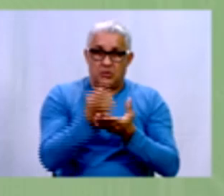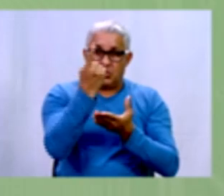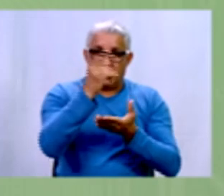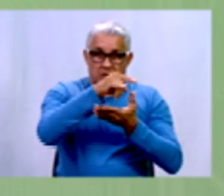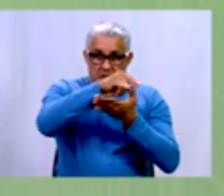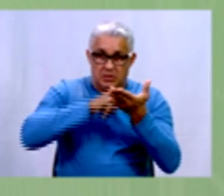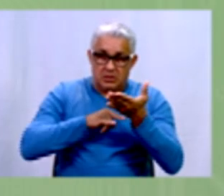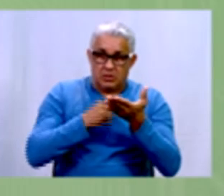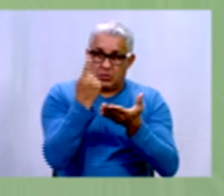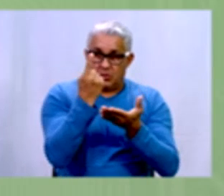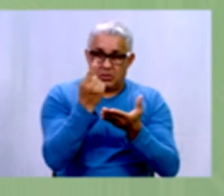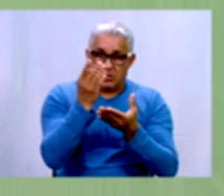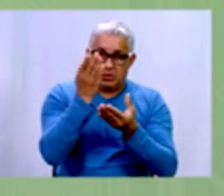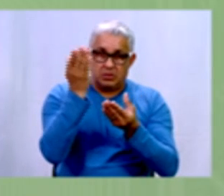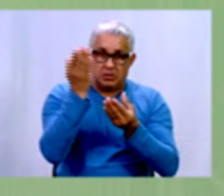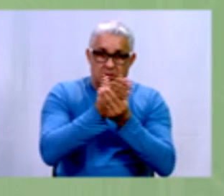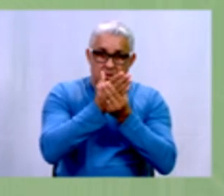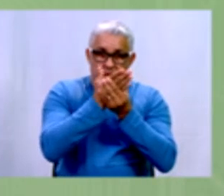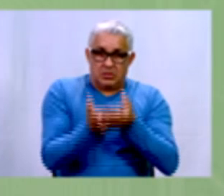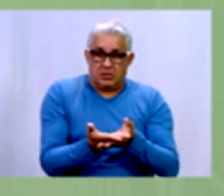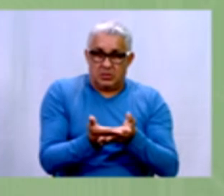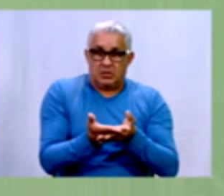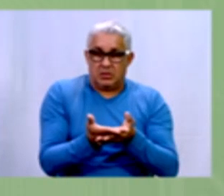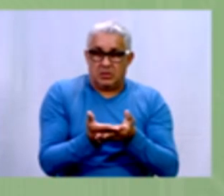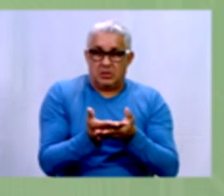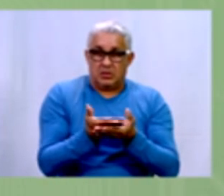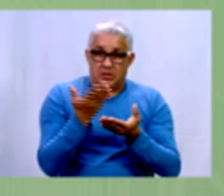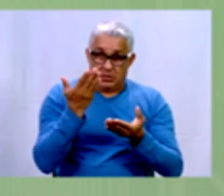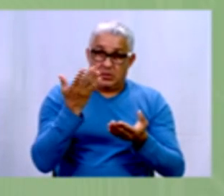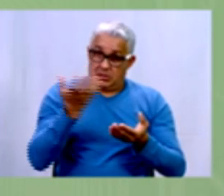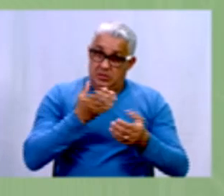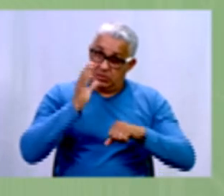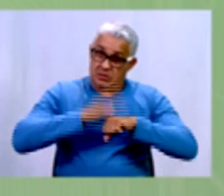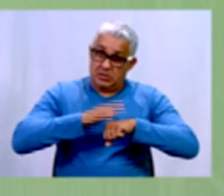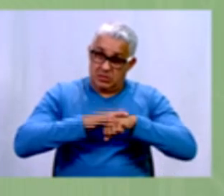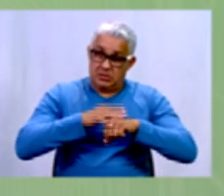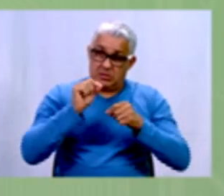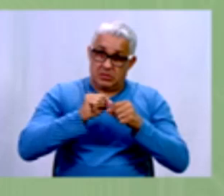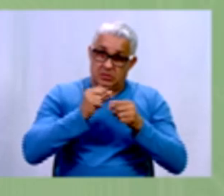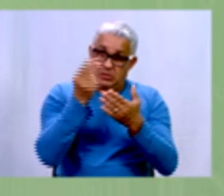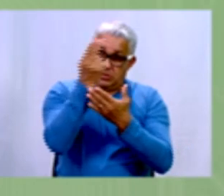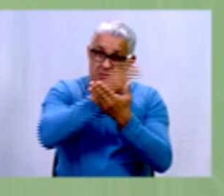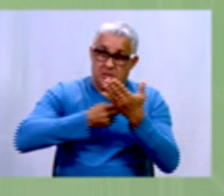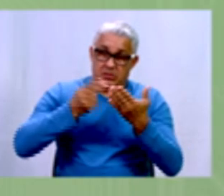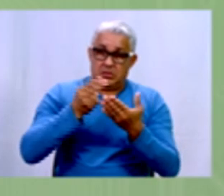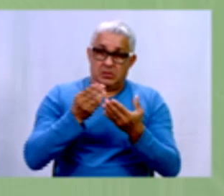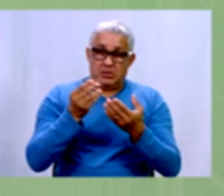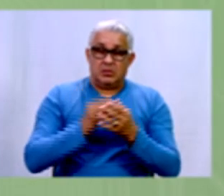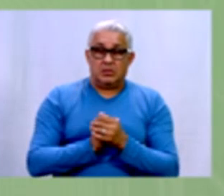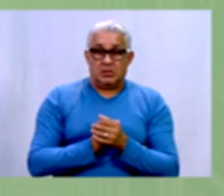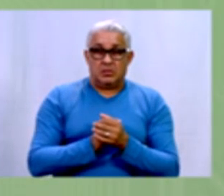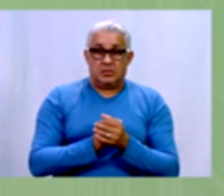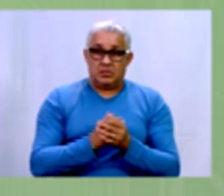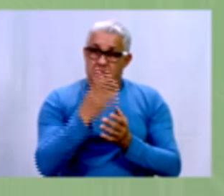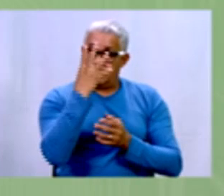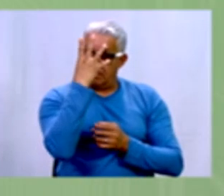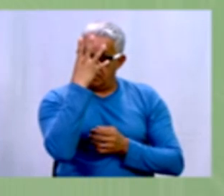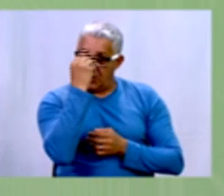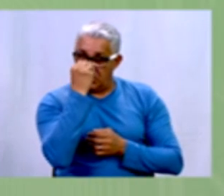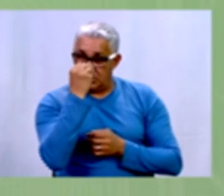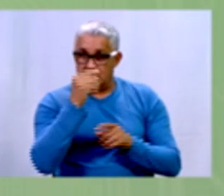Então, os senhores querendo fazer à mão, não há problema nenhum, tá? Só que aí tirem uma foto